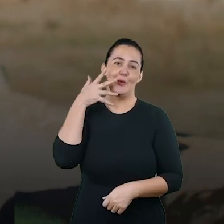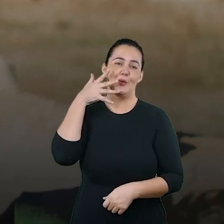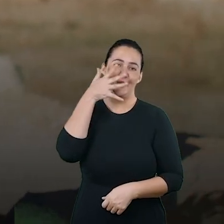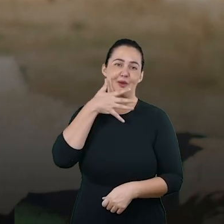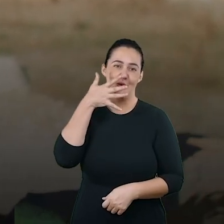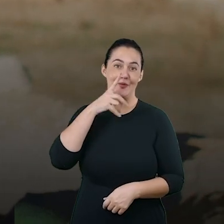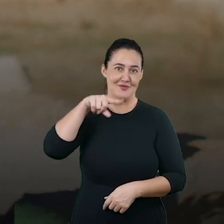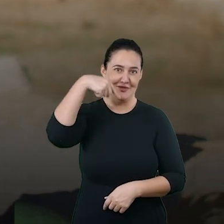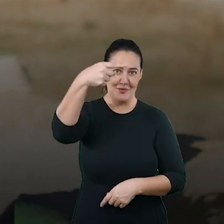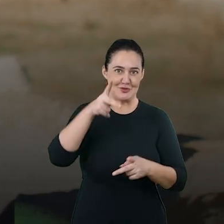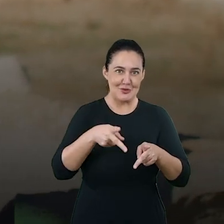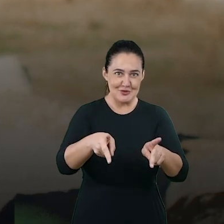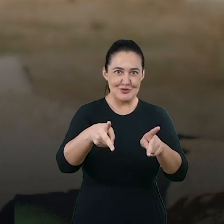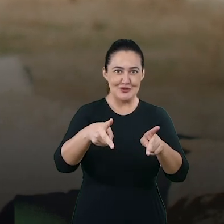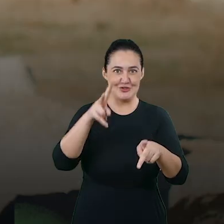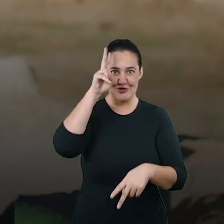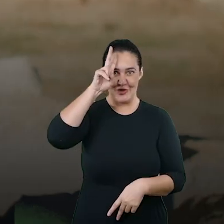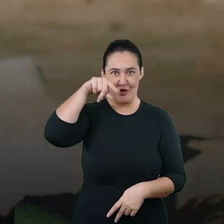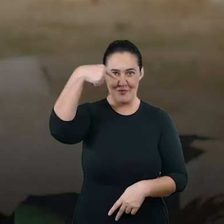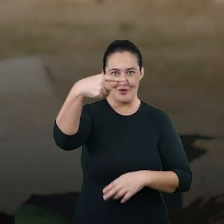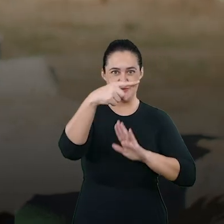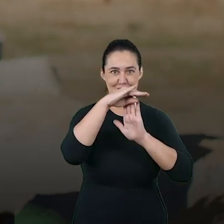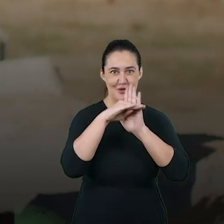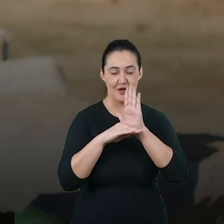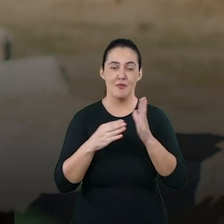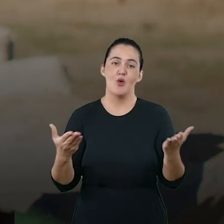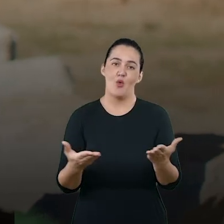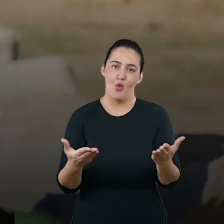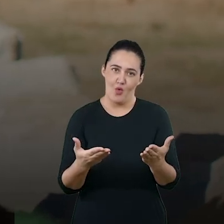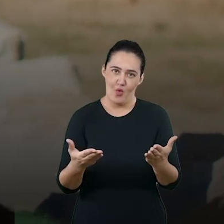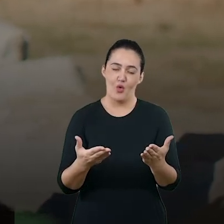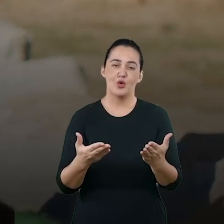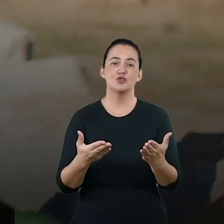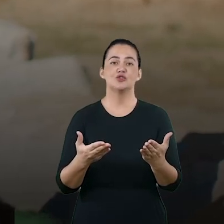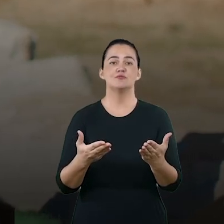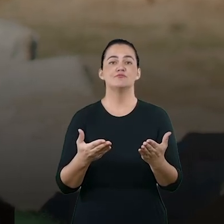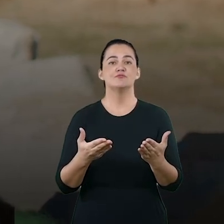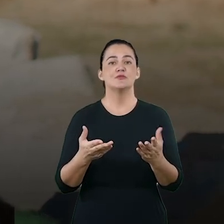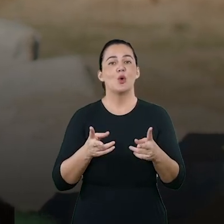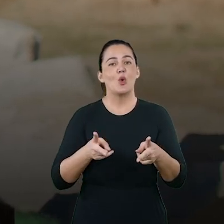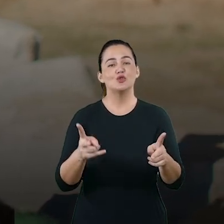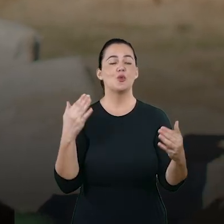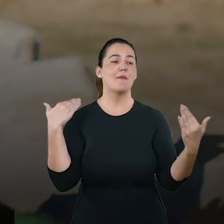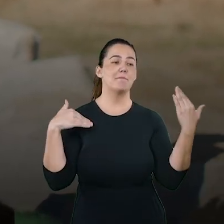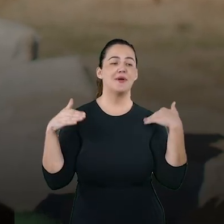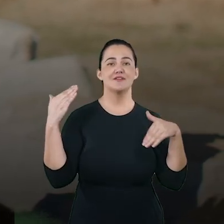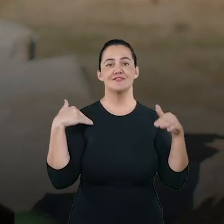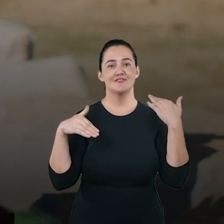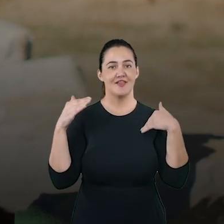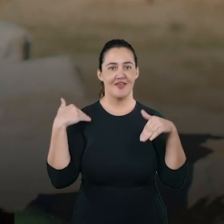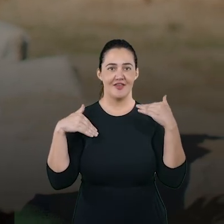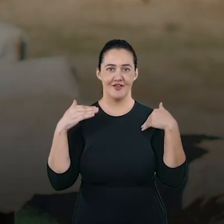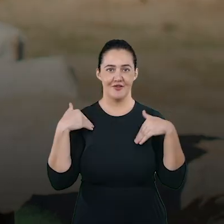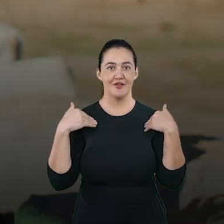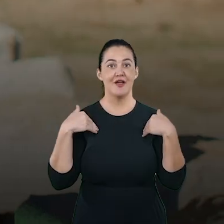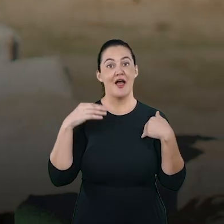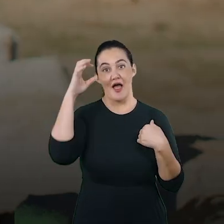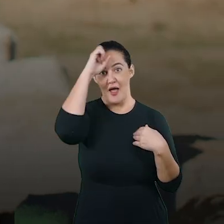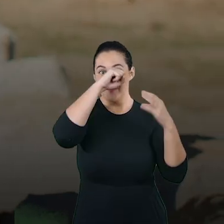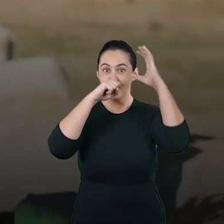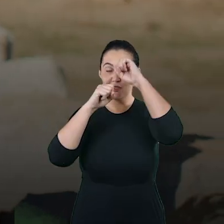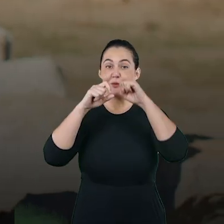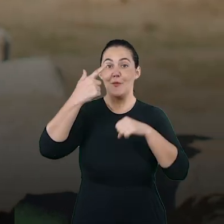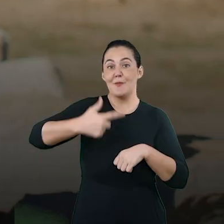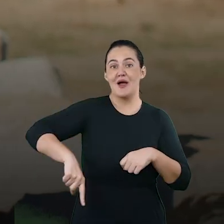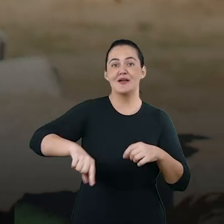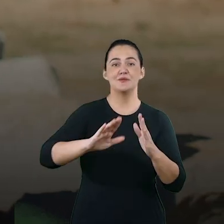vou deixar para o nosso programa próximo, onde nós vamos continuar o nosso passeio por esse sítio arqueológico, aprendendo mais sobre a